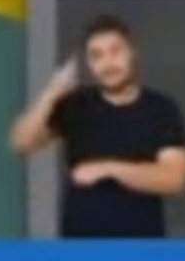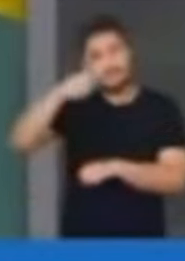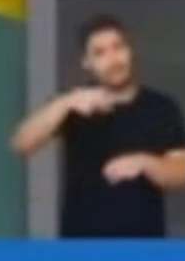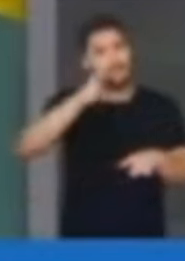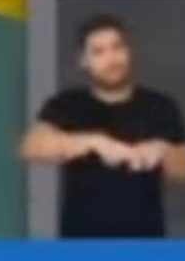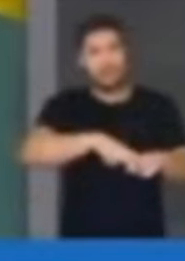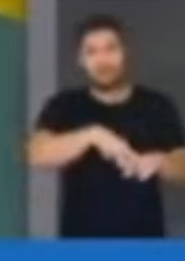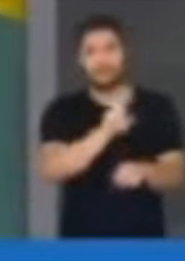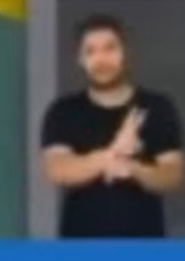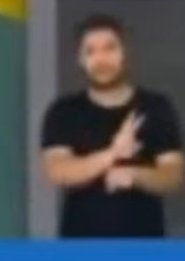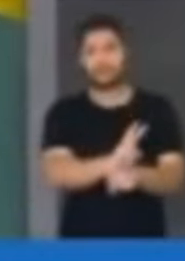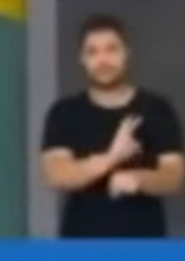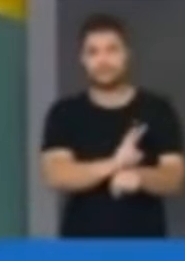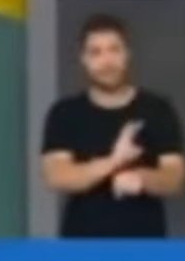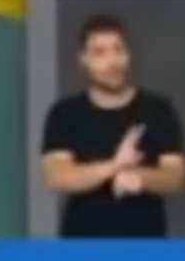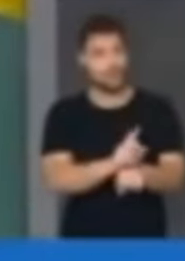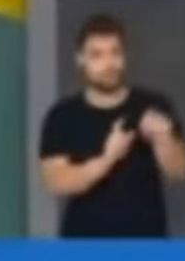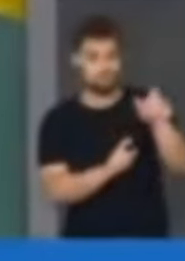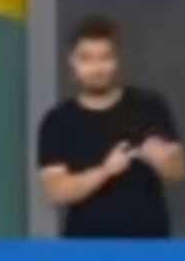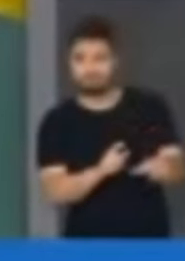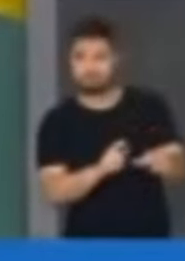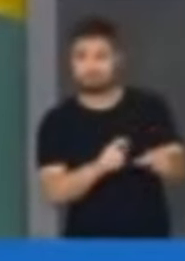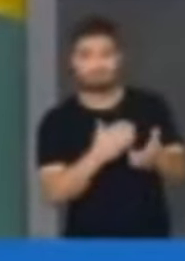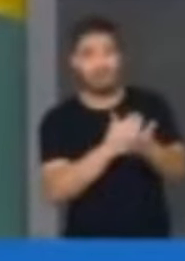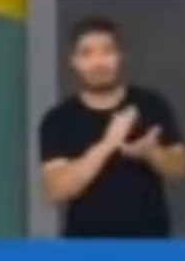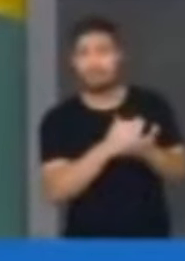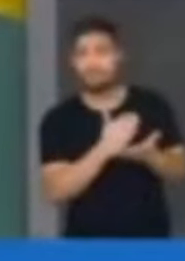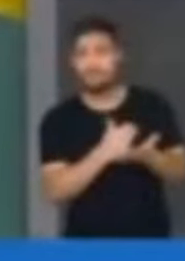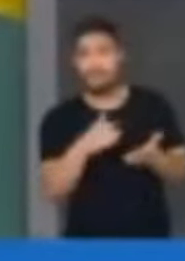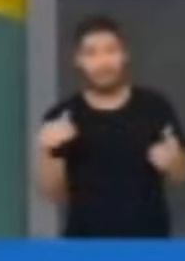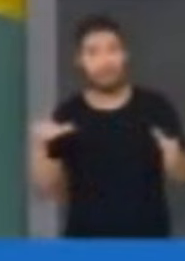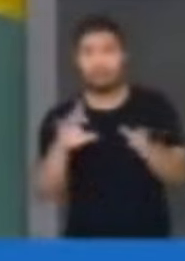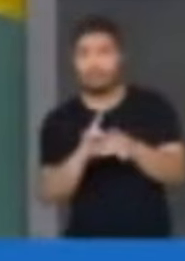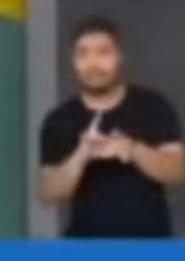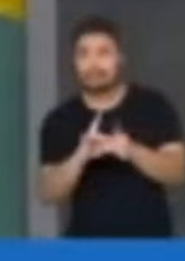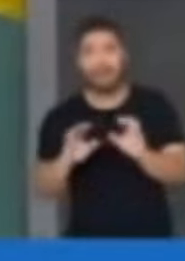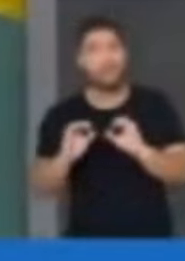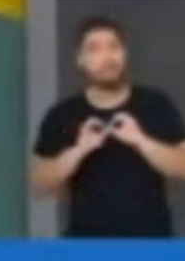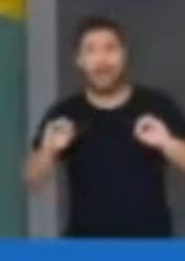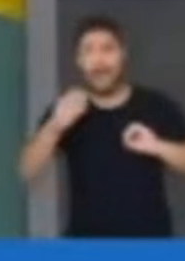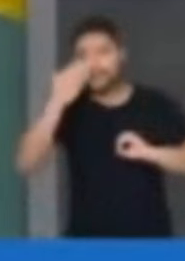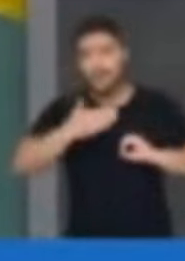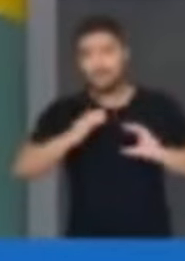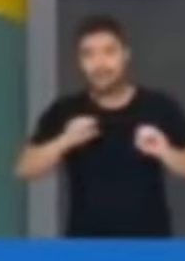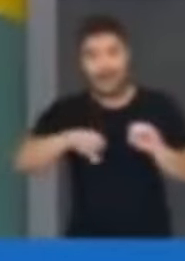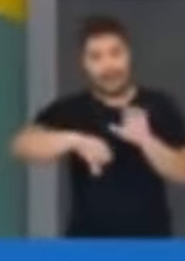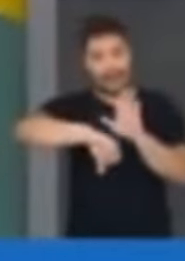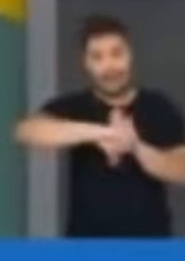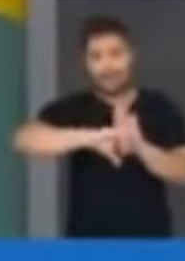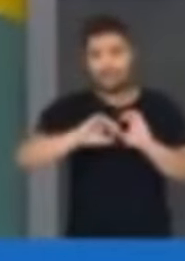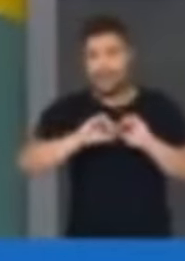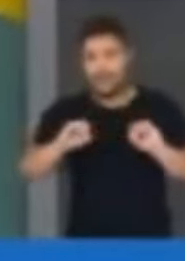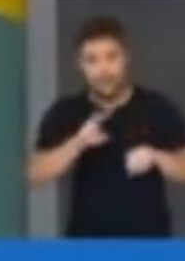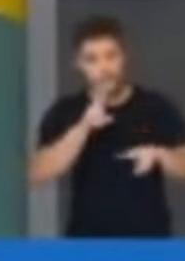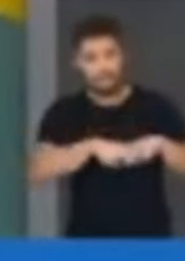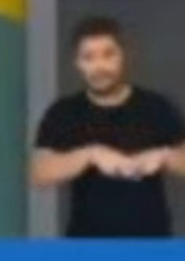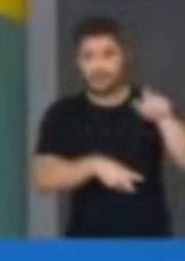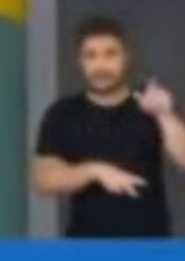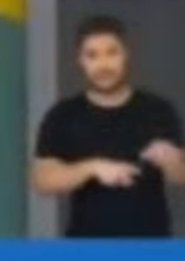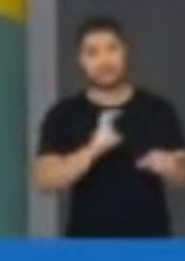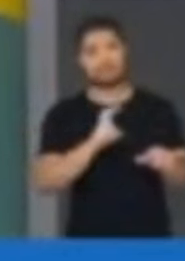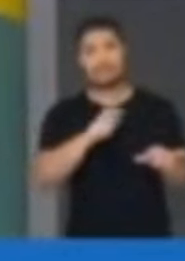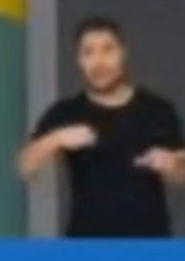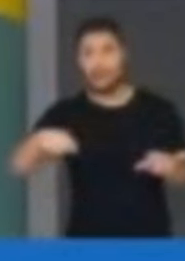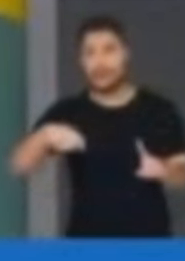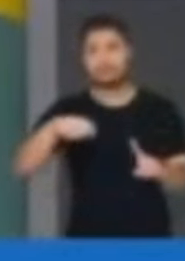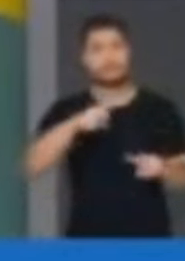preventivamente uma pessoa que não tem nada a ver com nada, vocês não têm prova de nada, não tem crime nenhum, vocês deixam um cara 4, 5 meses preso,